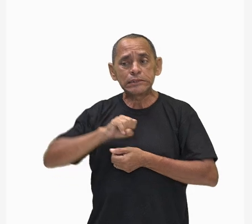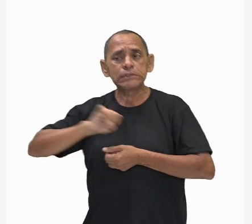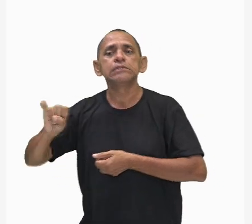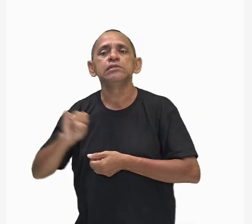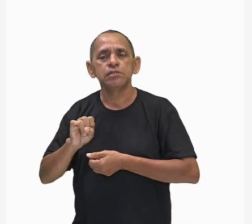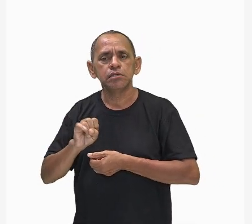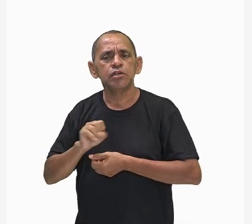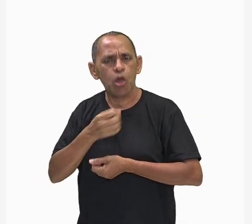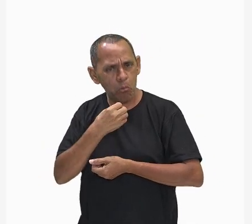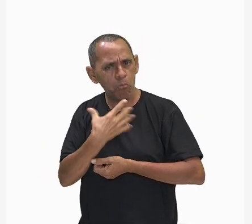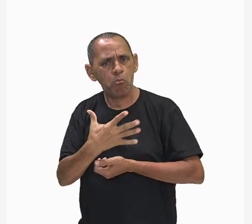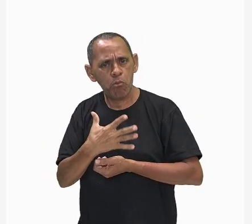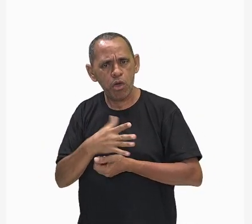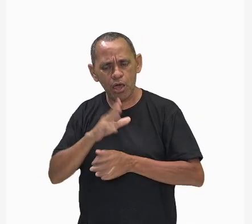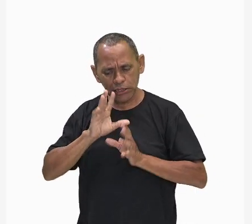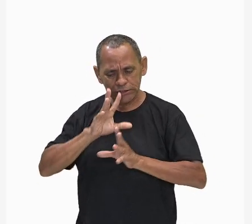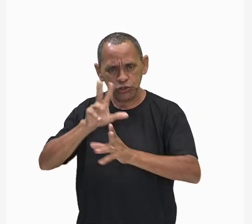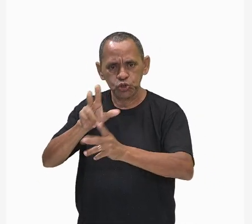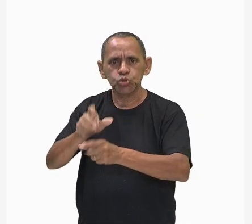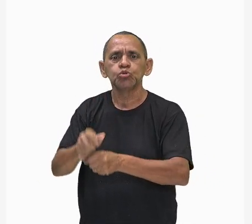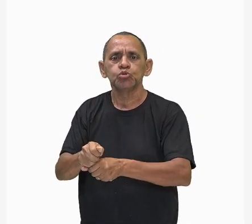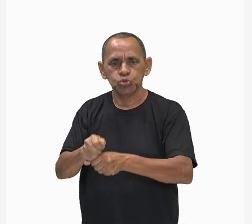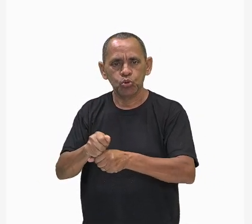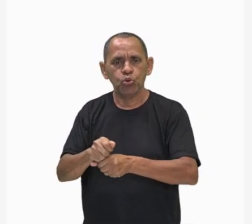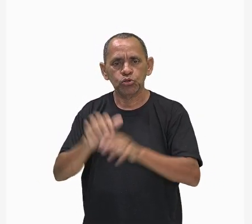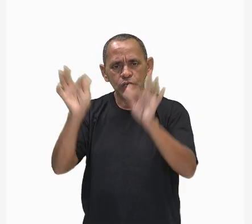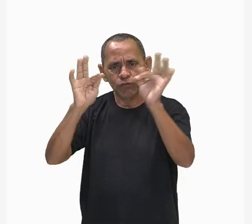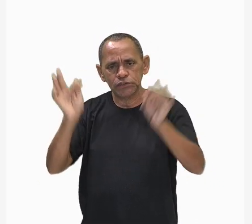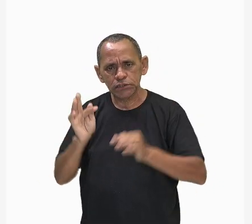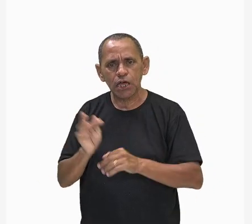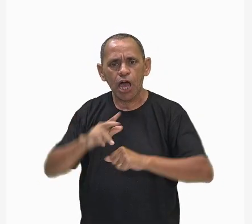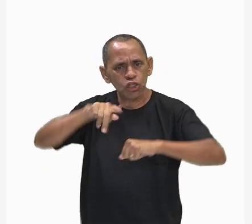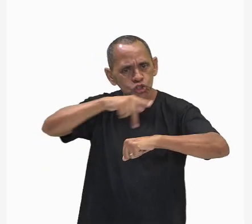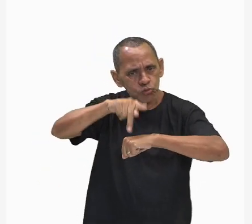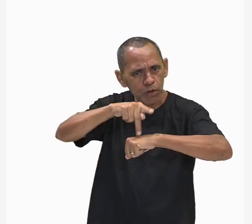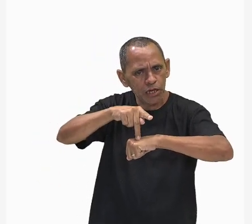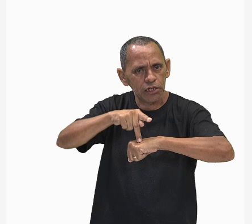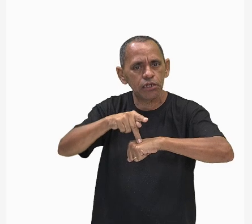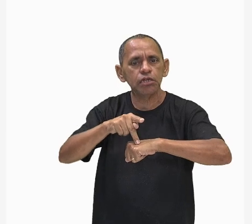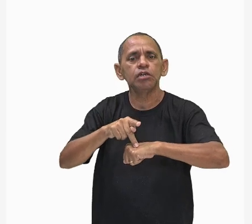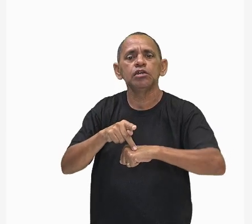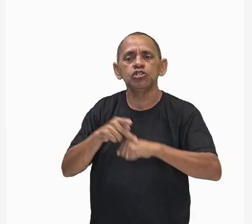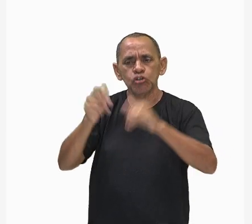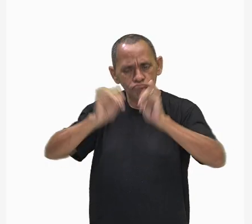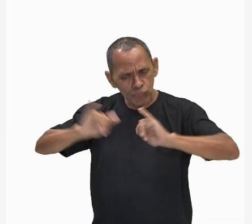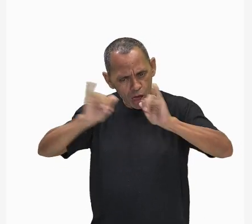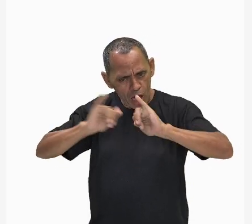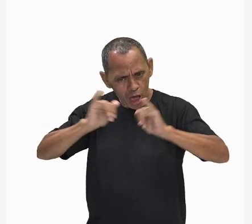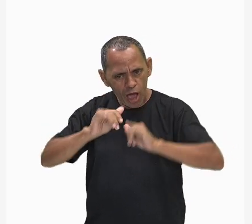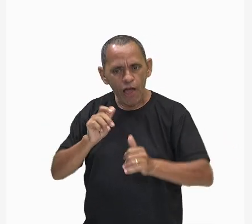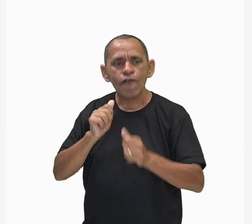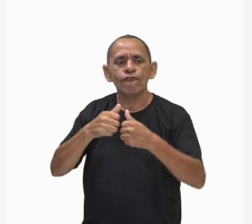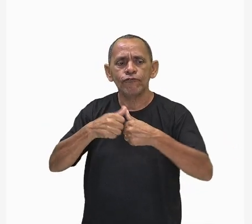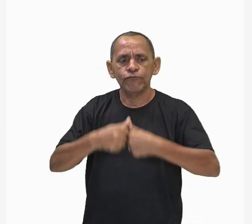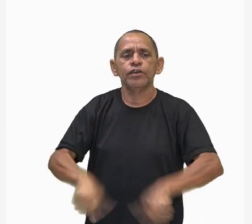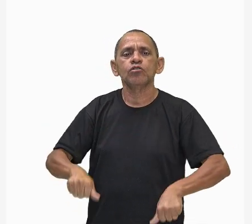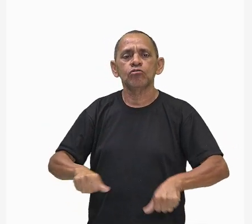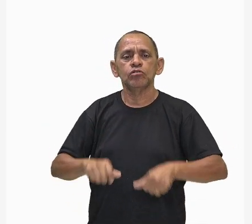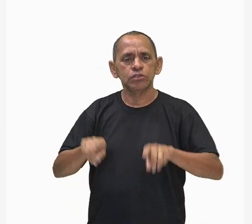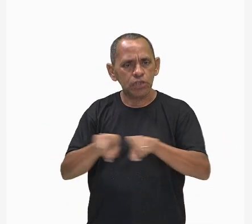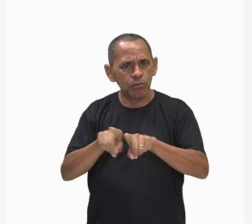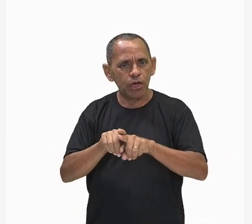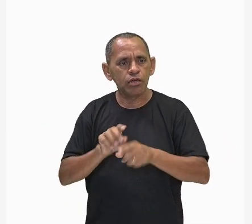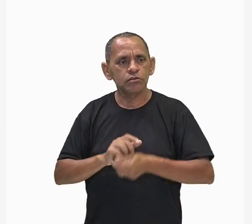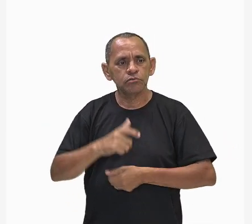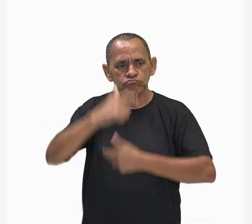todos e a felicidade gerada à nação, estou pronto. Diga ao povo que fico. Este dia entra na história brasileira